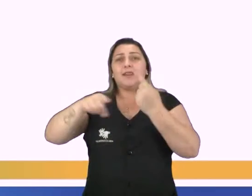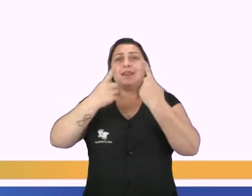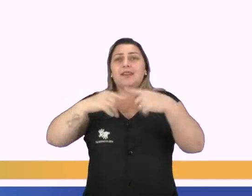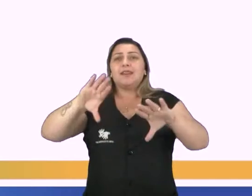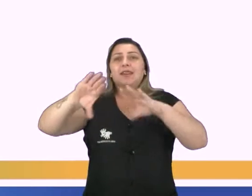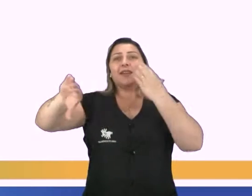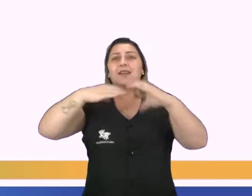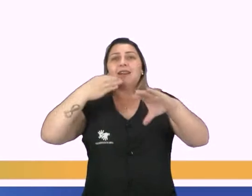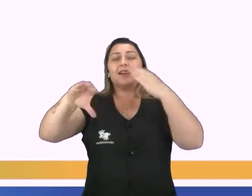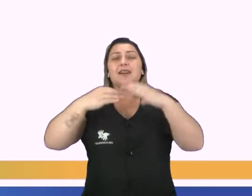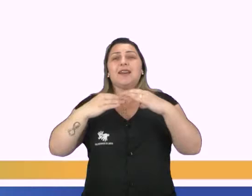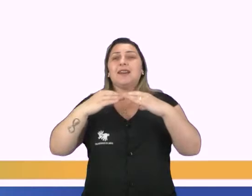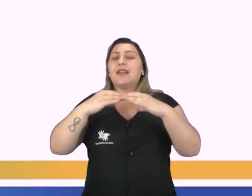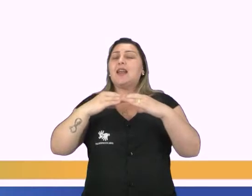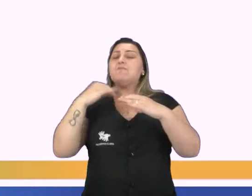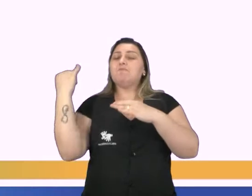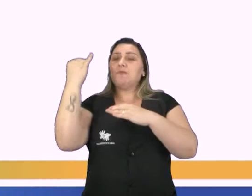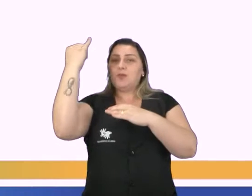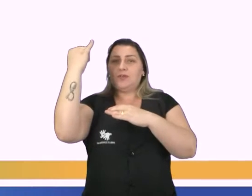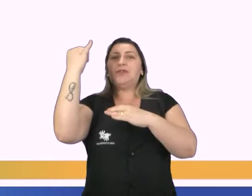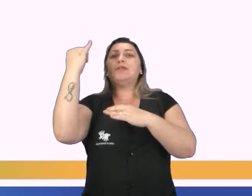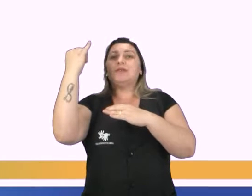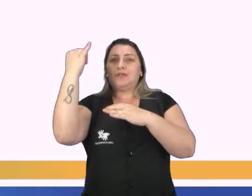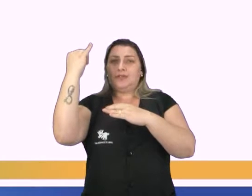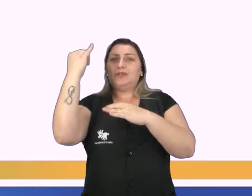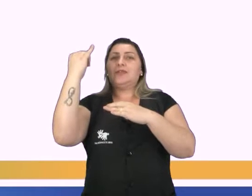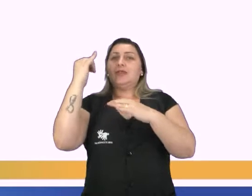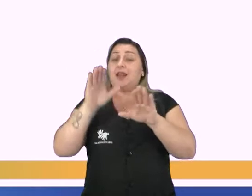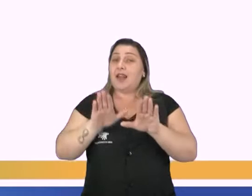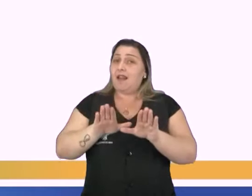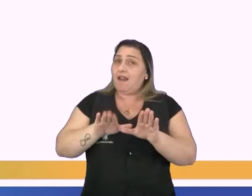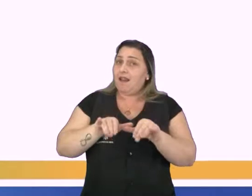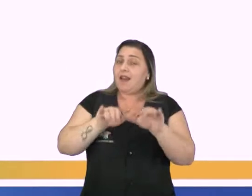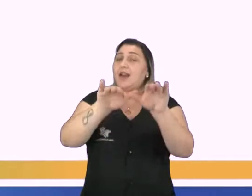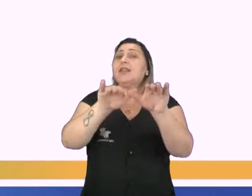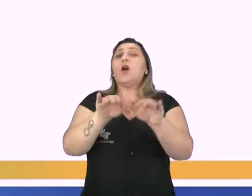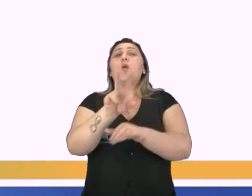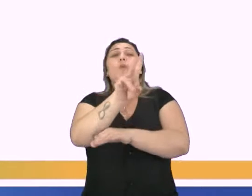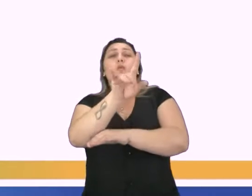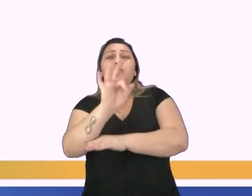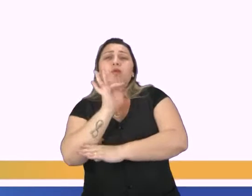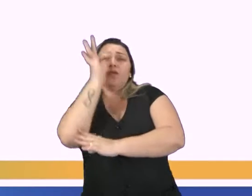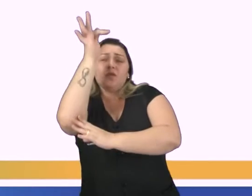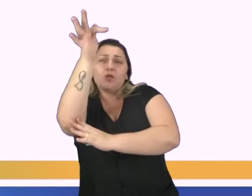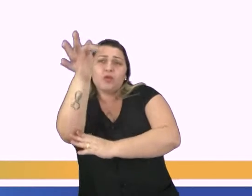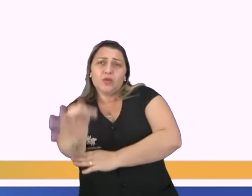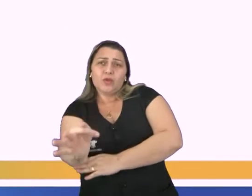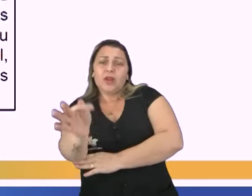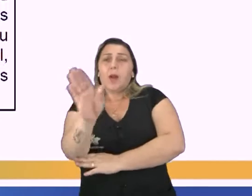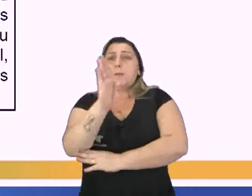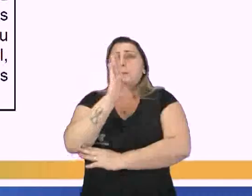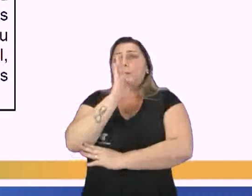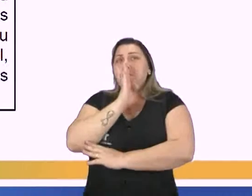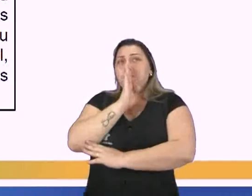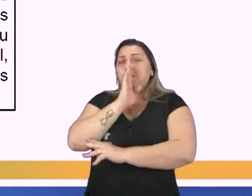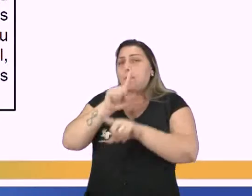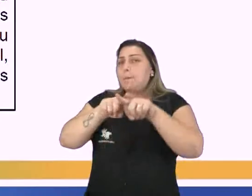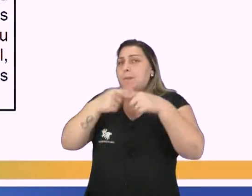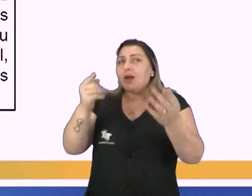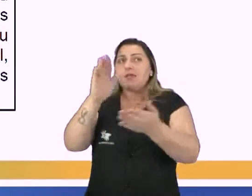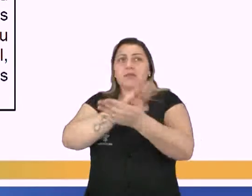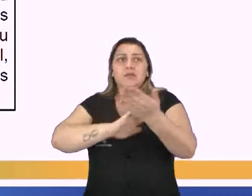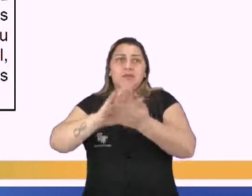e a canção é tudo. Tem sangue eterno a asa ritmada, e um dia sei que estarei mudo, mais